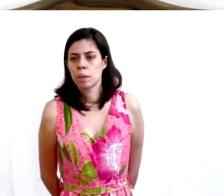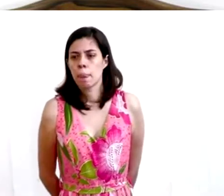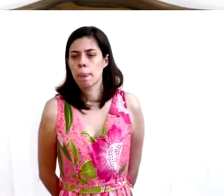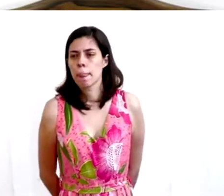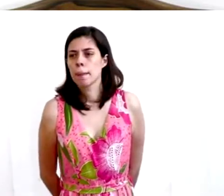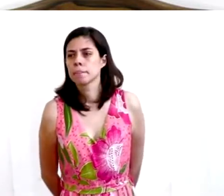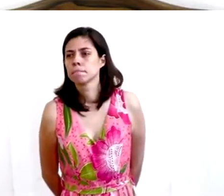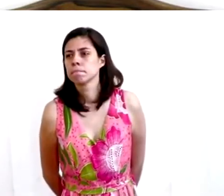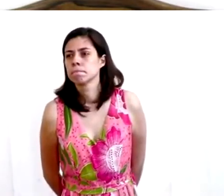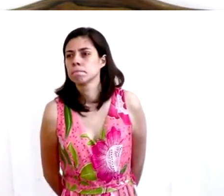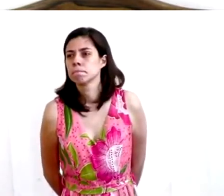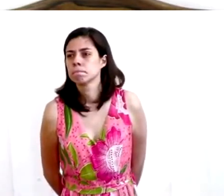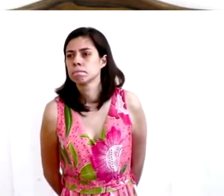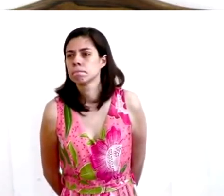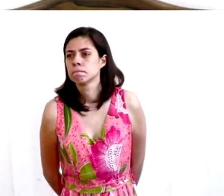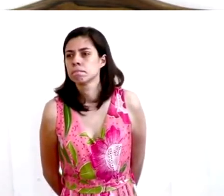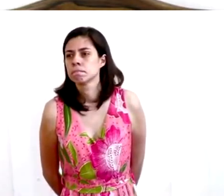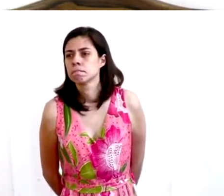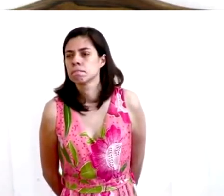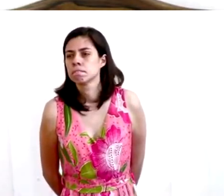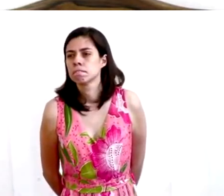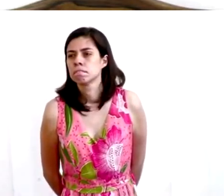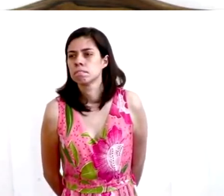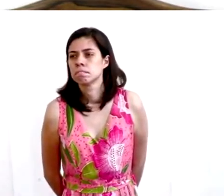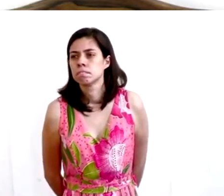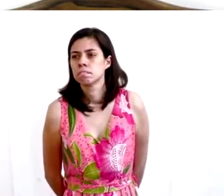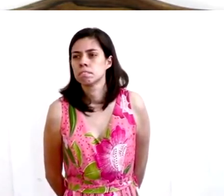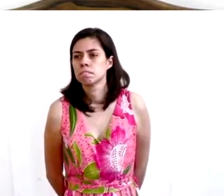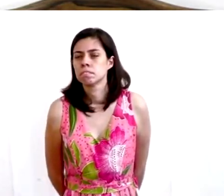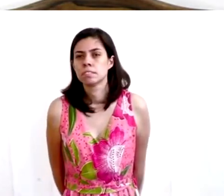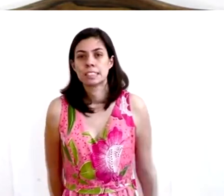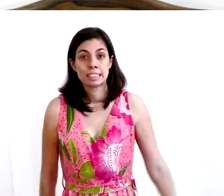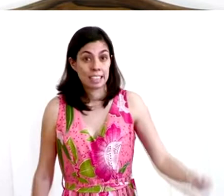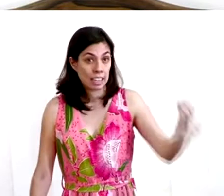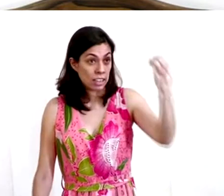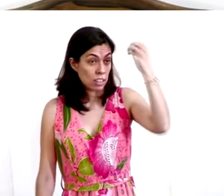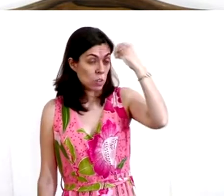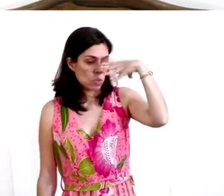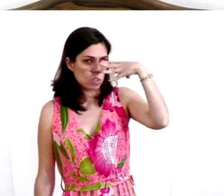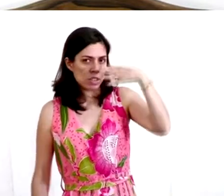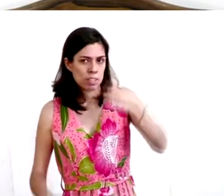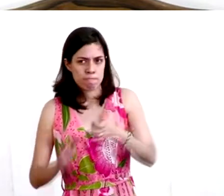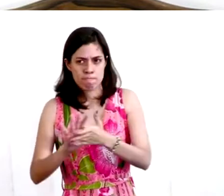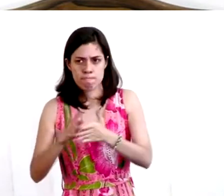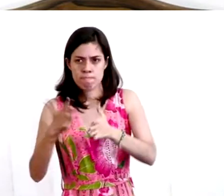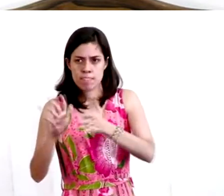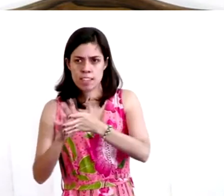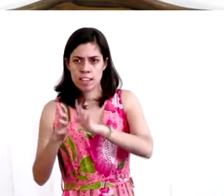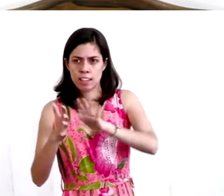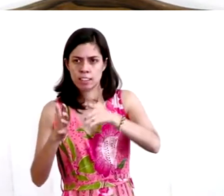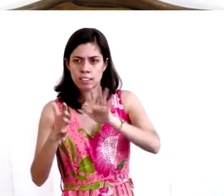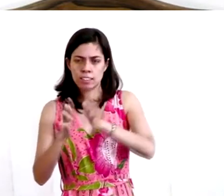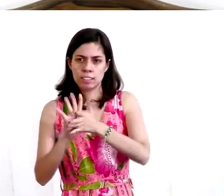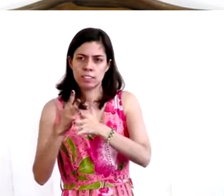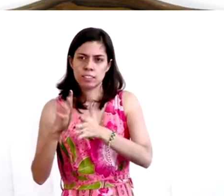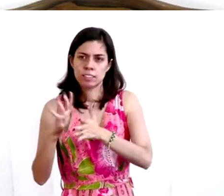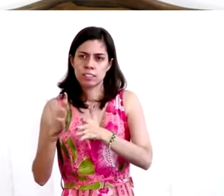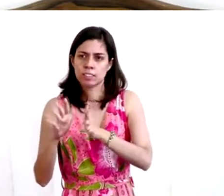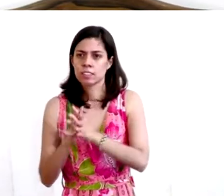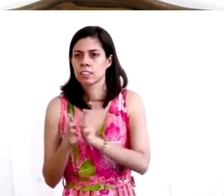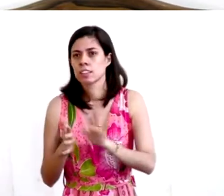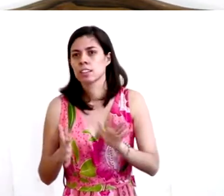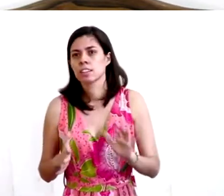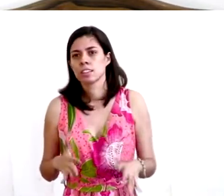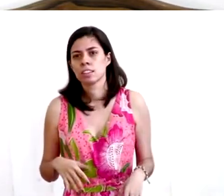Evangelho, é que esse chamado eterno, essa luz resplandecente, ela